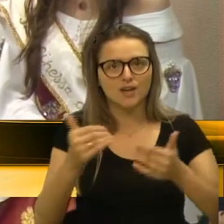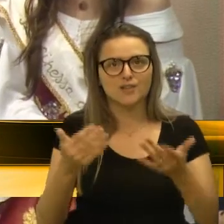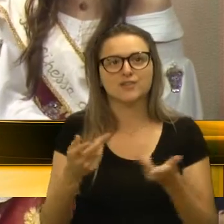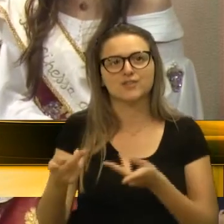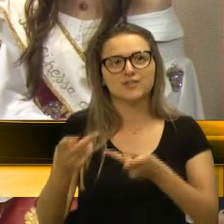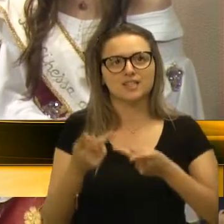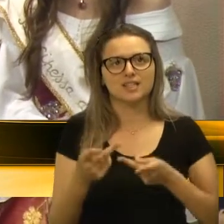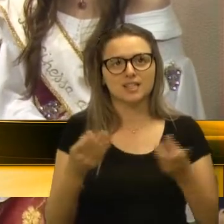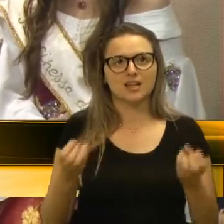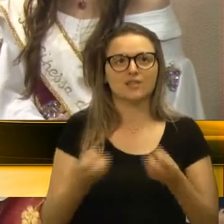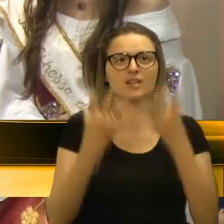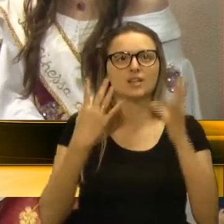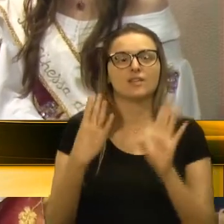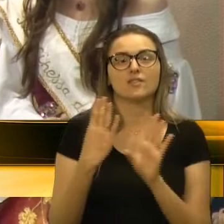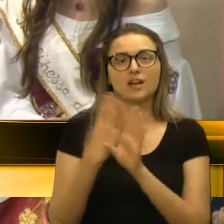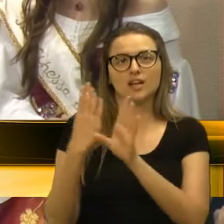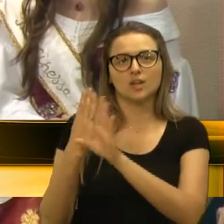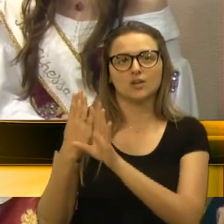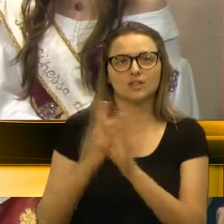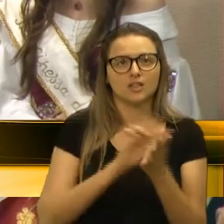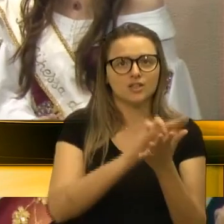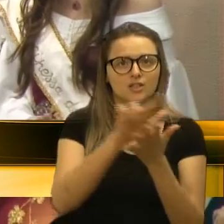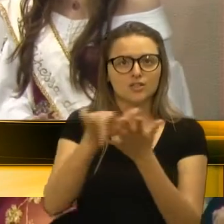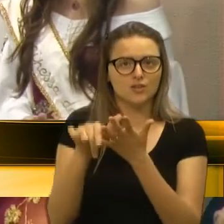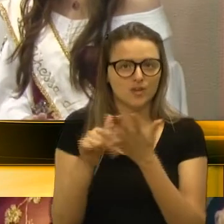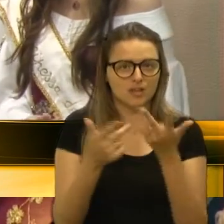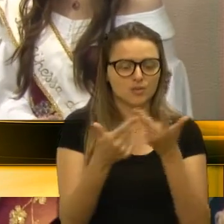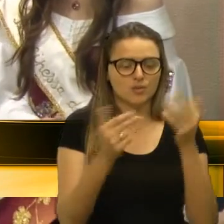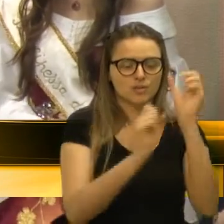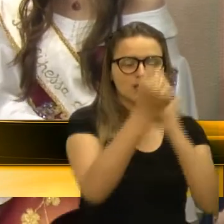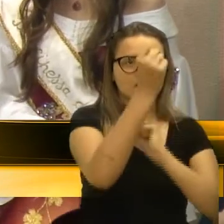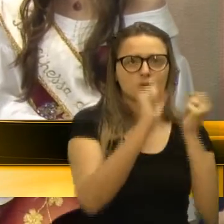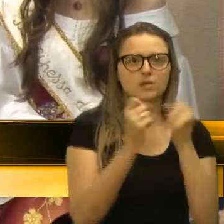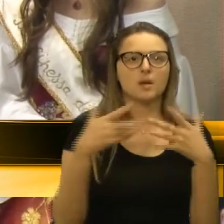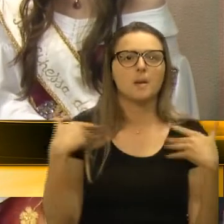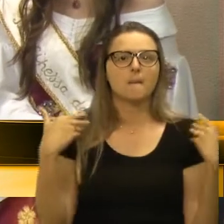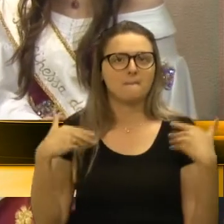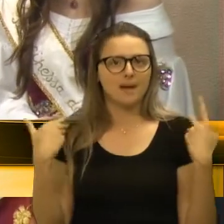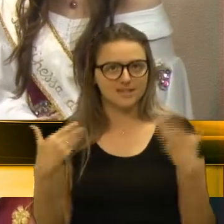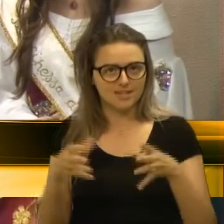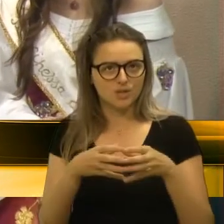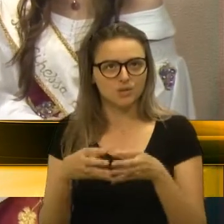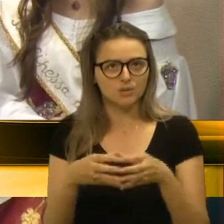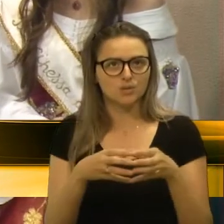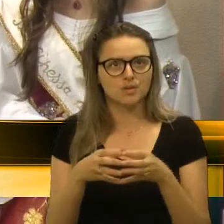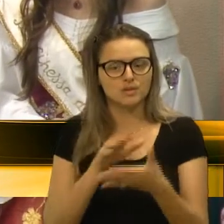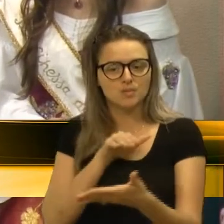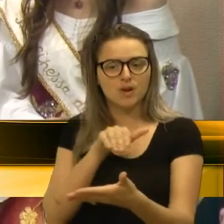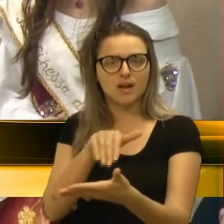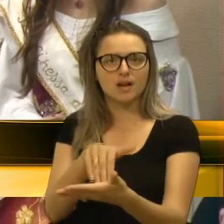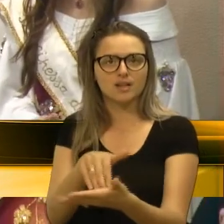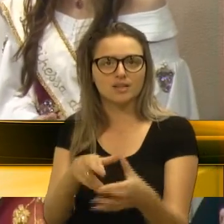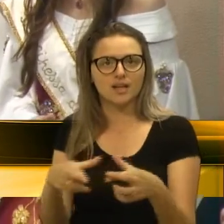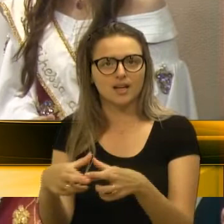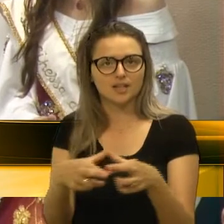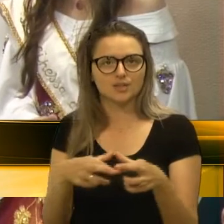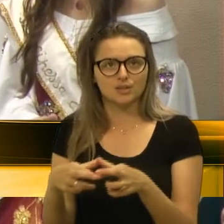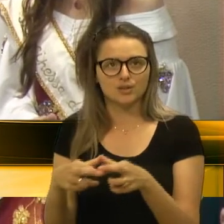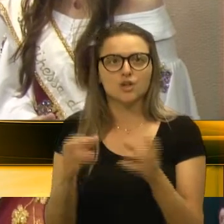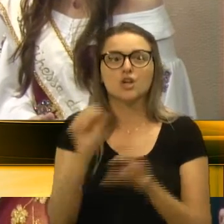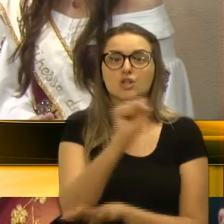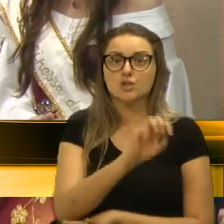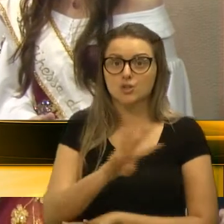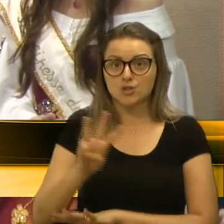então, encontrará uma diversificada feira industrial, passeios turísticos até o interior do nosso município,